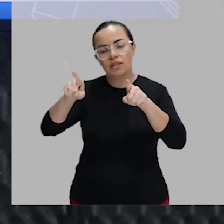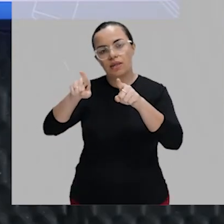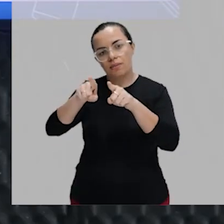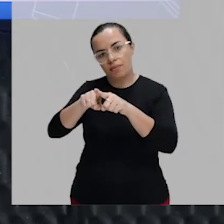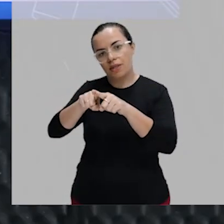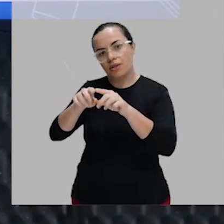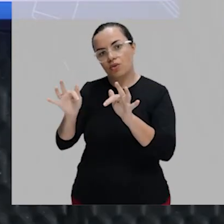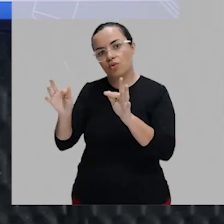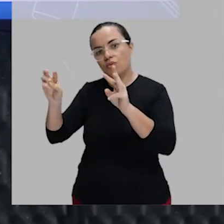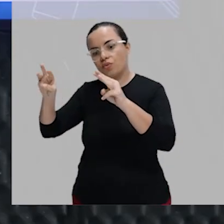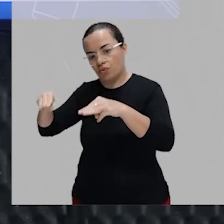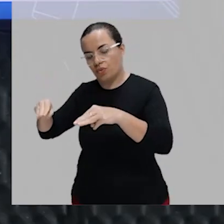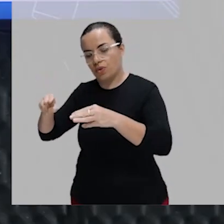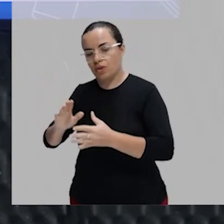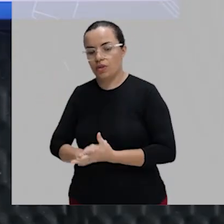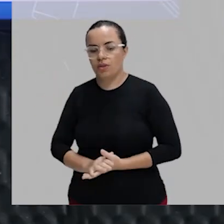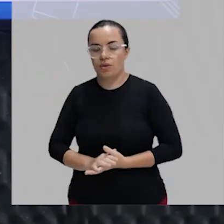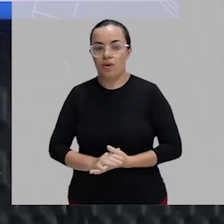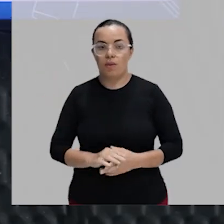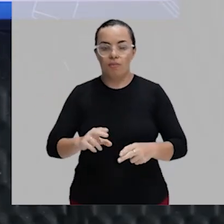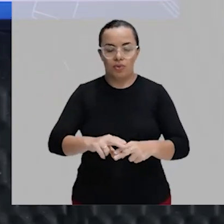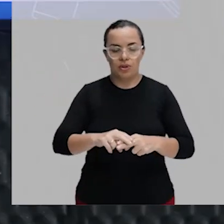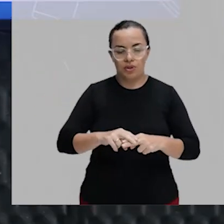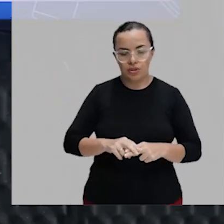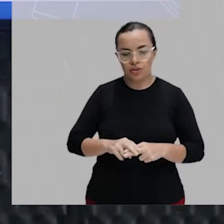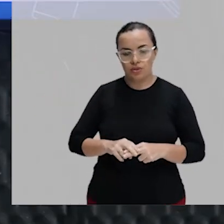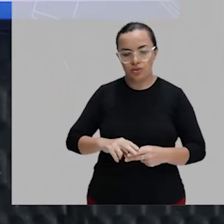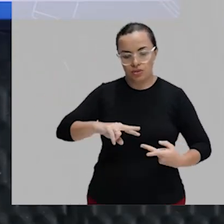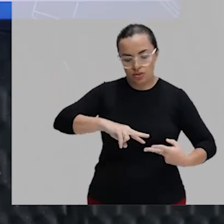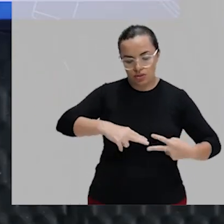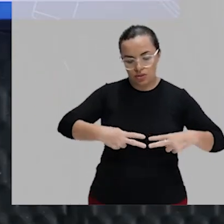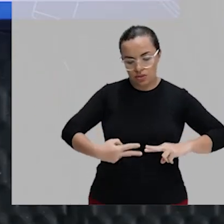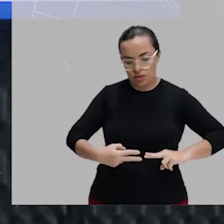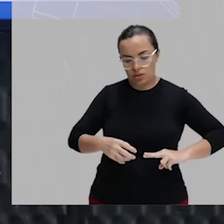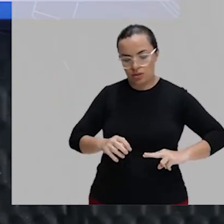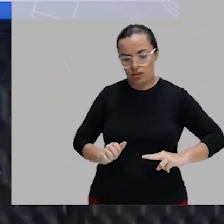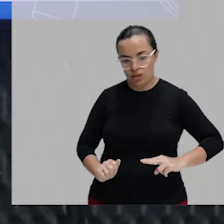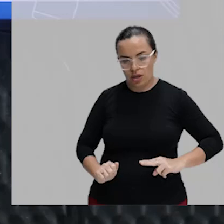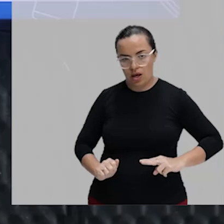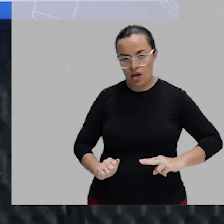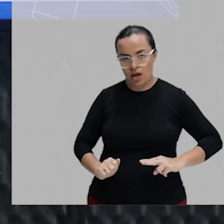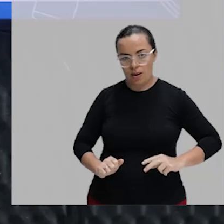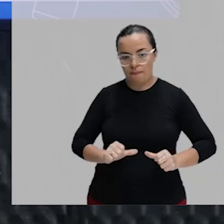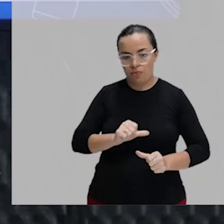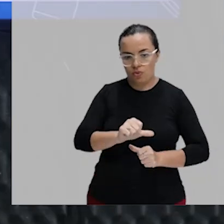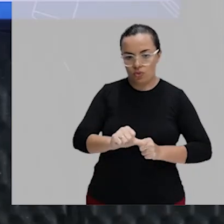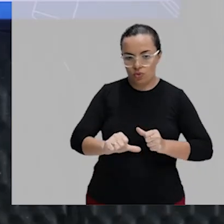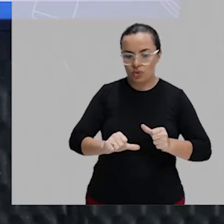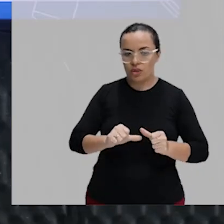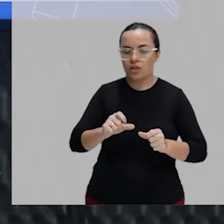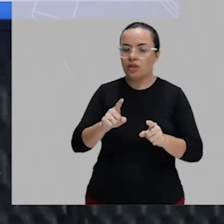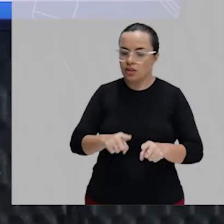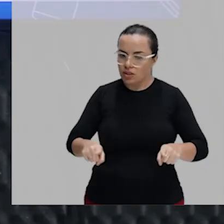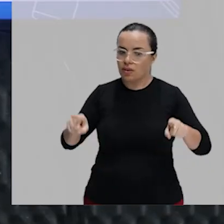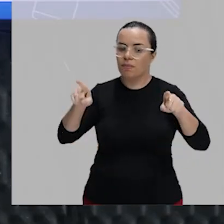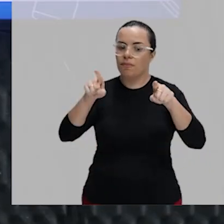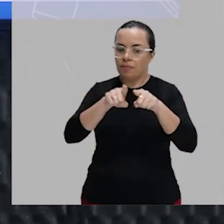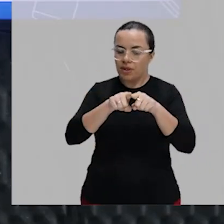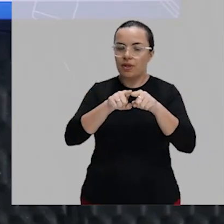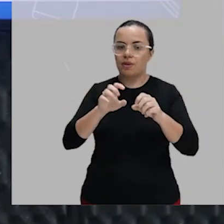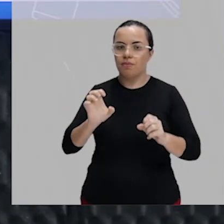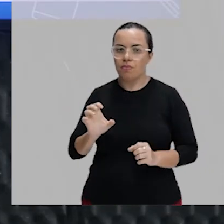no gene, vai mexer nas enzimas, consequentemente, vai alterar as reações químicas em que essas enzimas